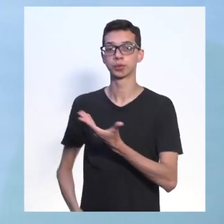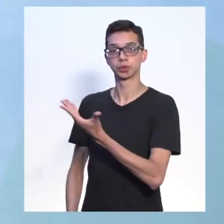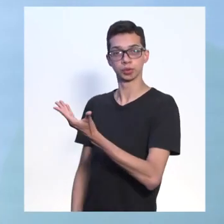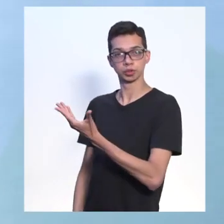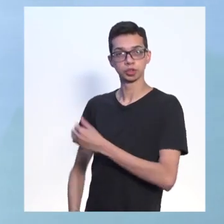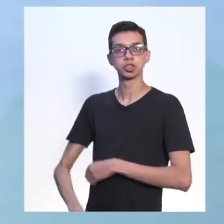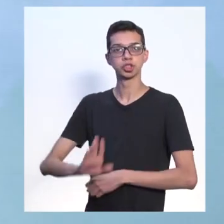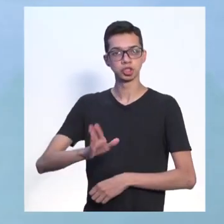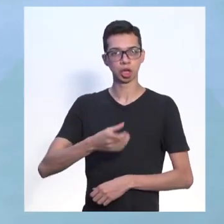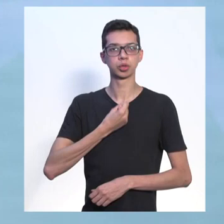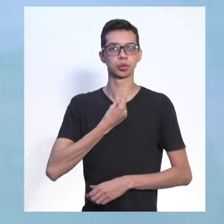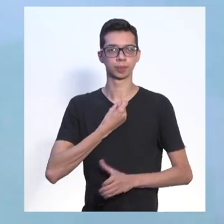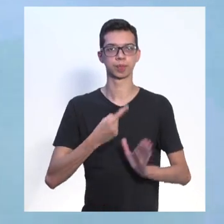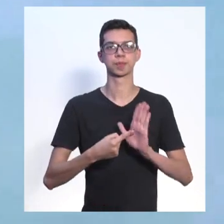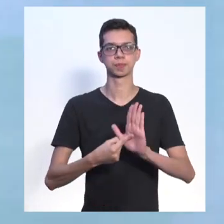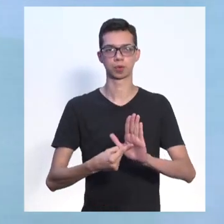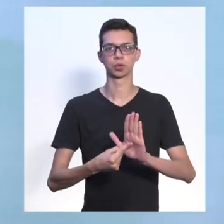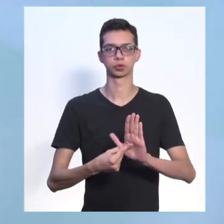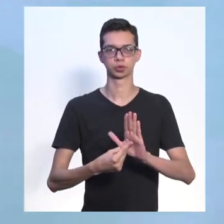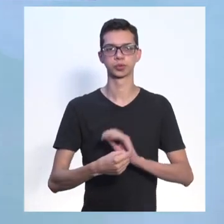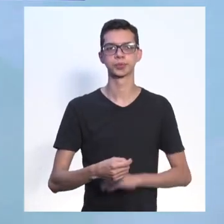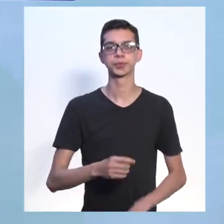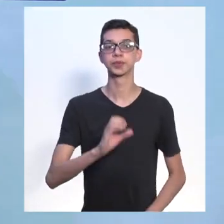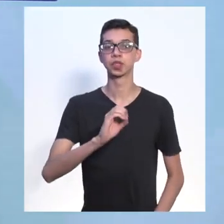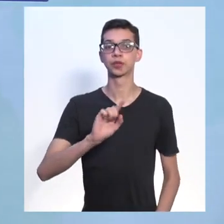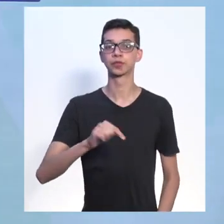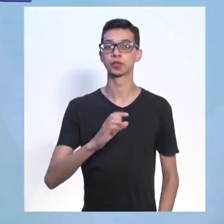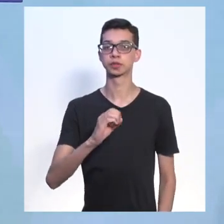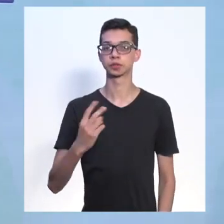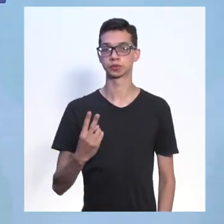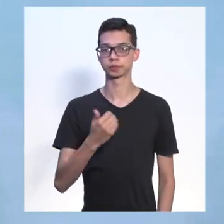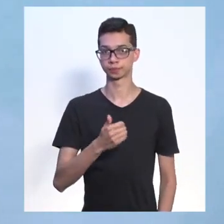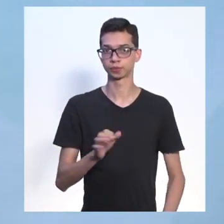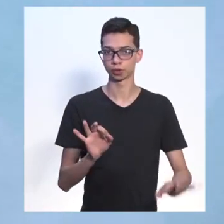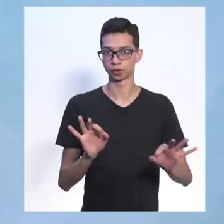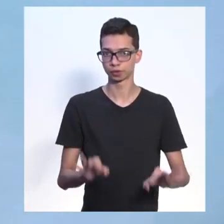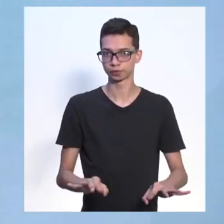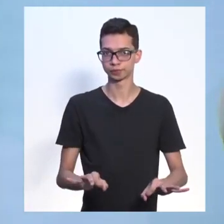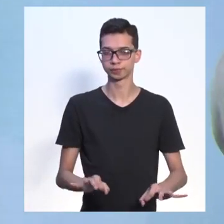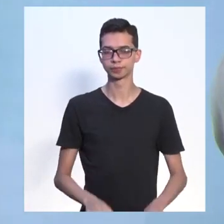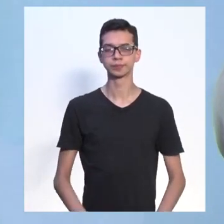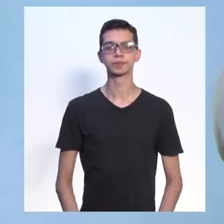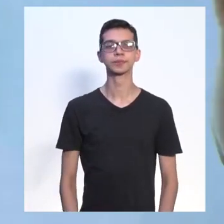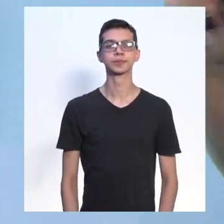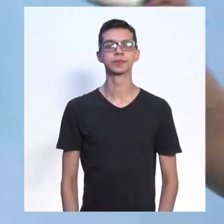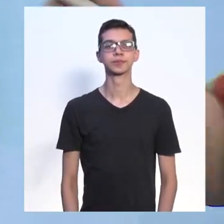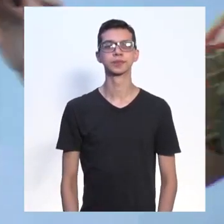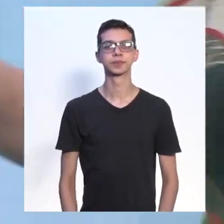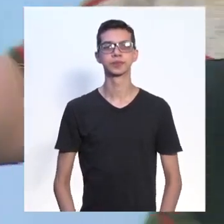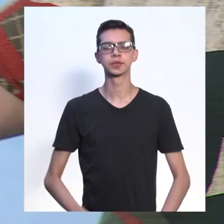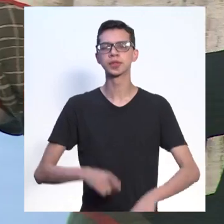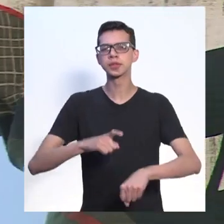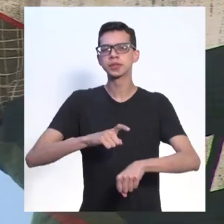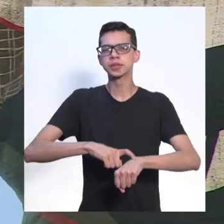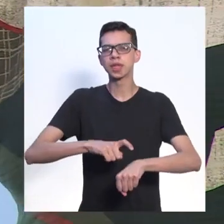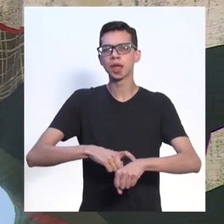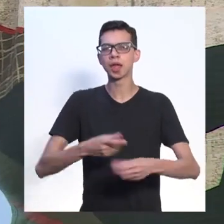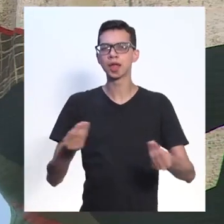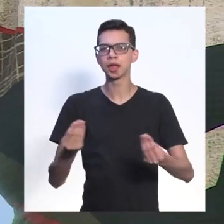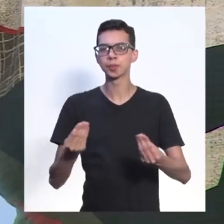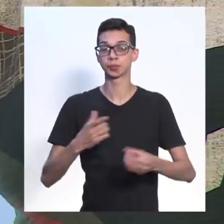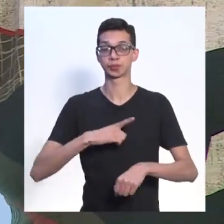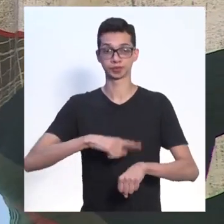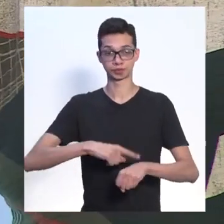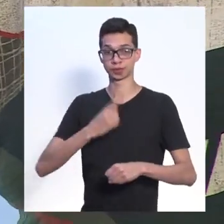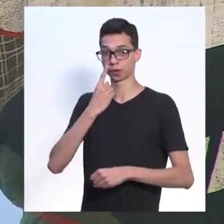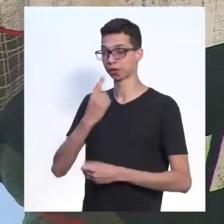decimal. 2 centésimos. Correto? O tempo. A gente também tem o tempo aqui,